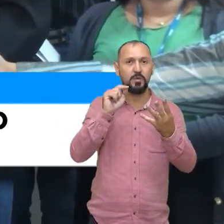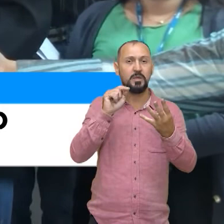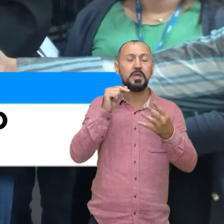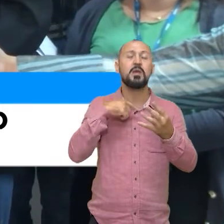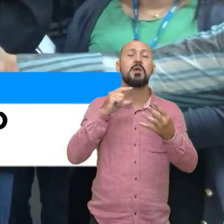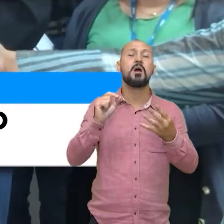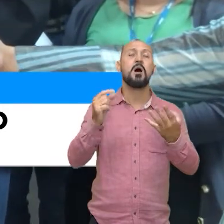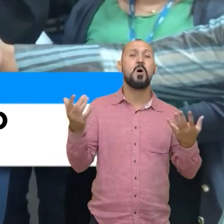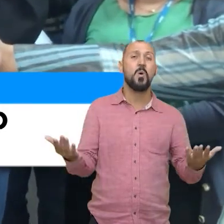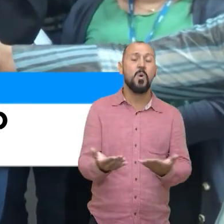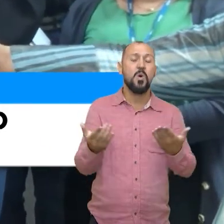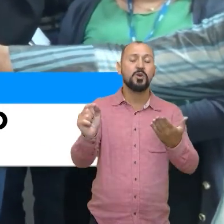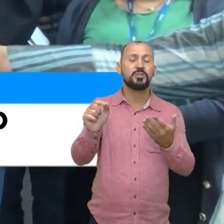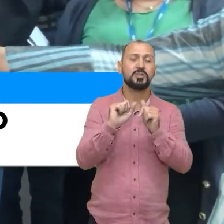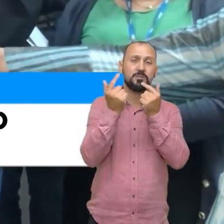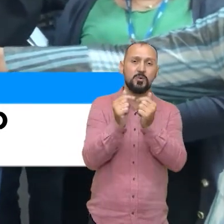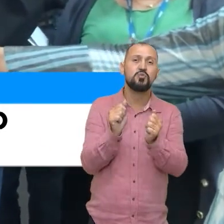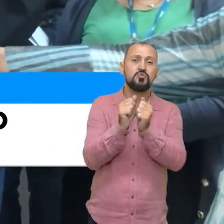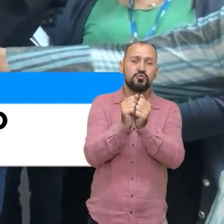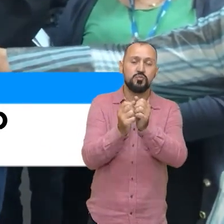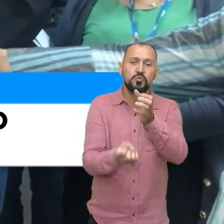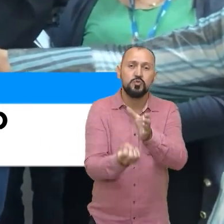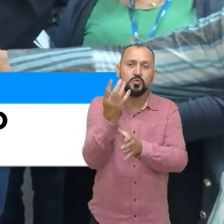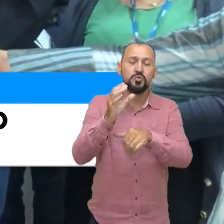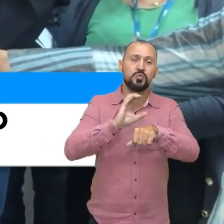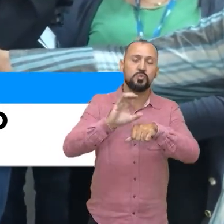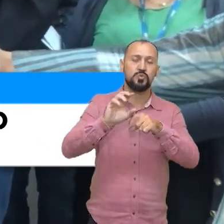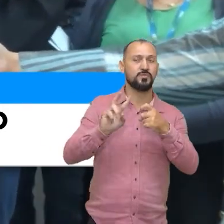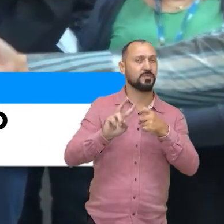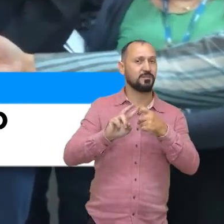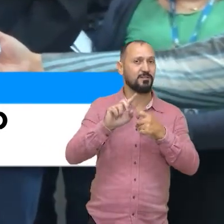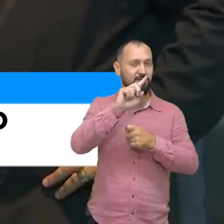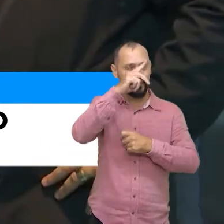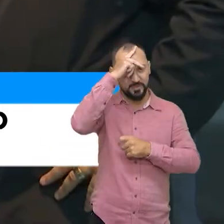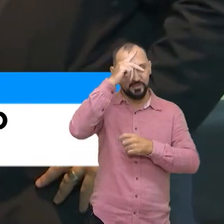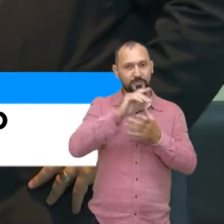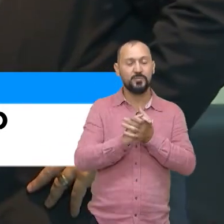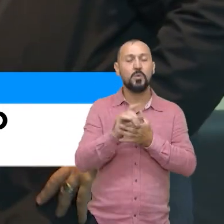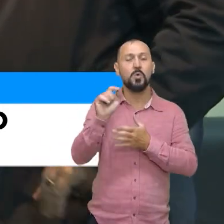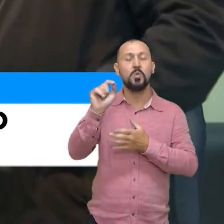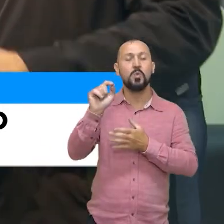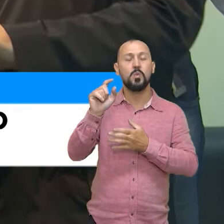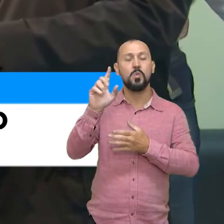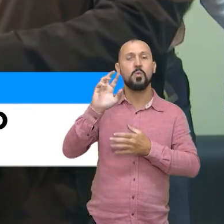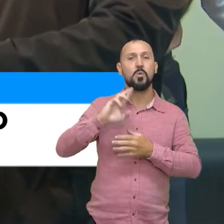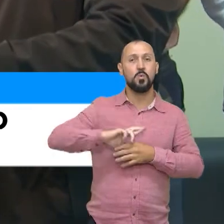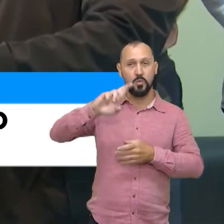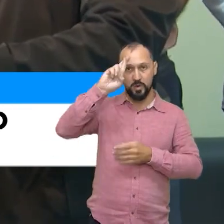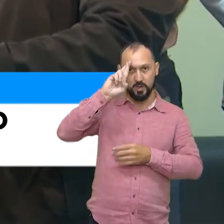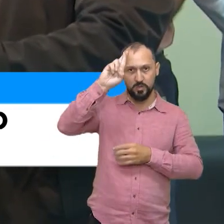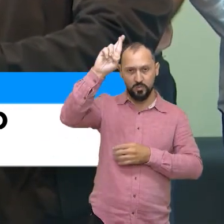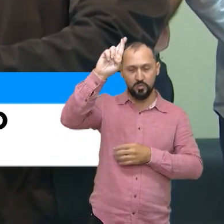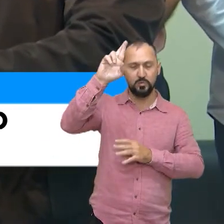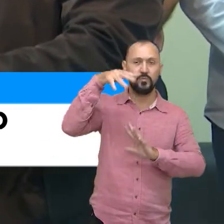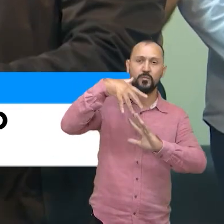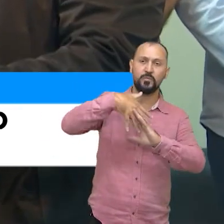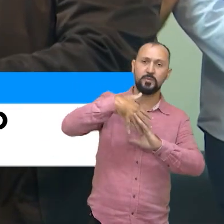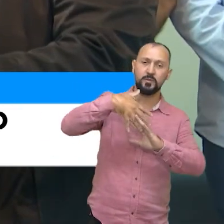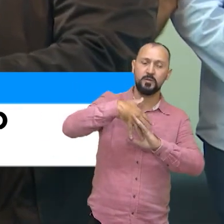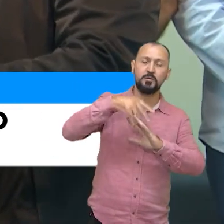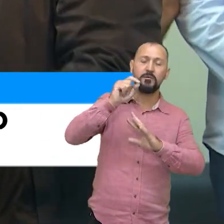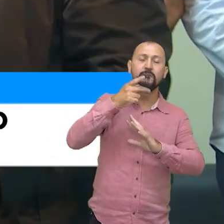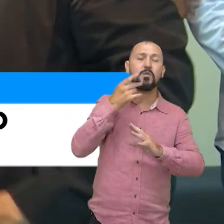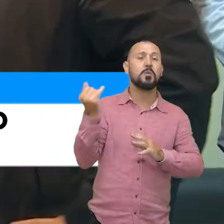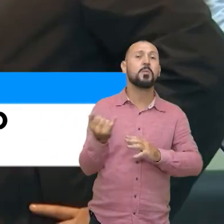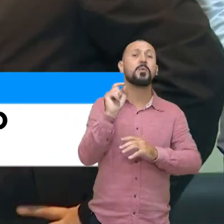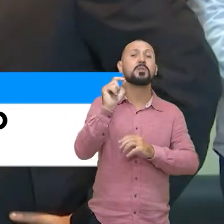junto. Vamos fazer a medicina veterinária com o Turini em Paranaíba, se Deus quiser. O reitor da UFMS, Marcelo Turini, destacou